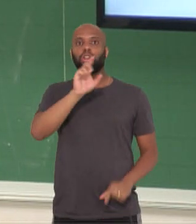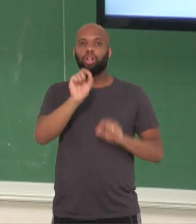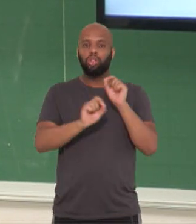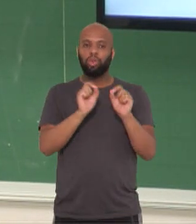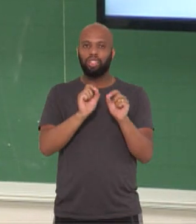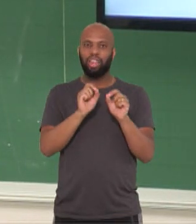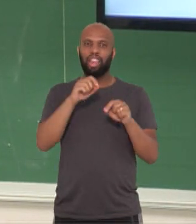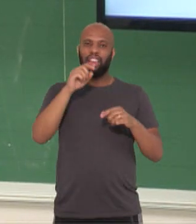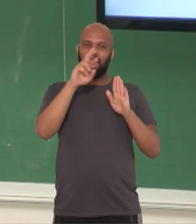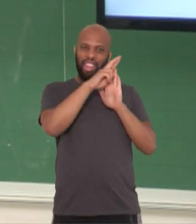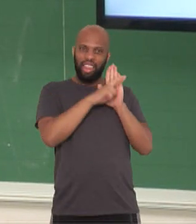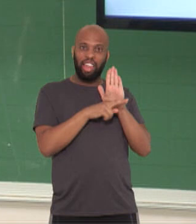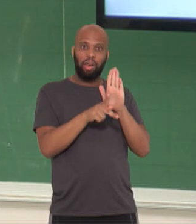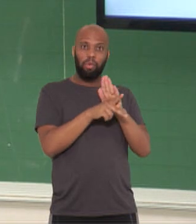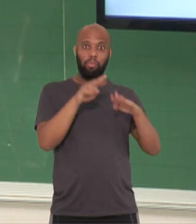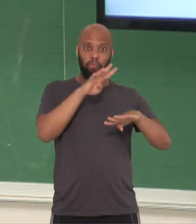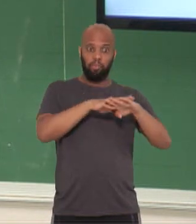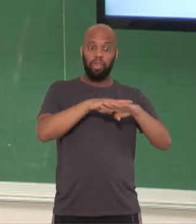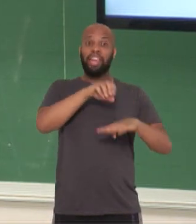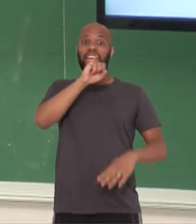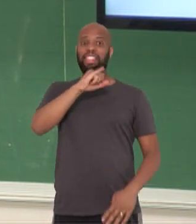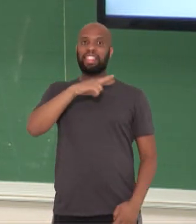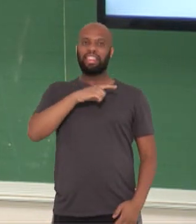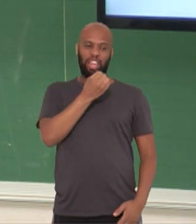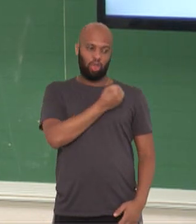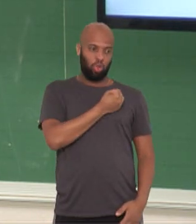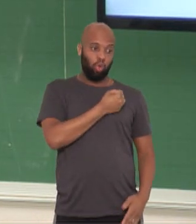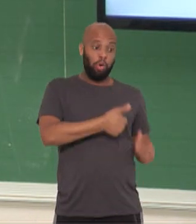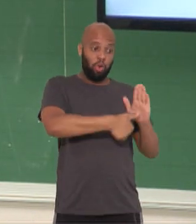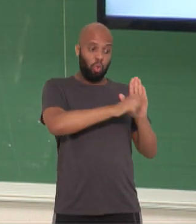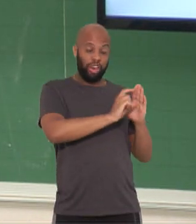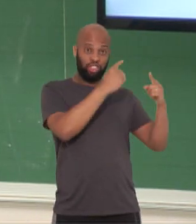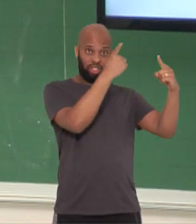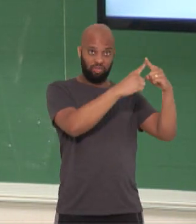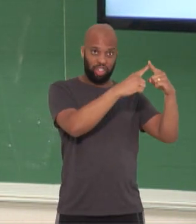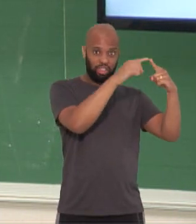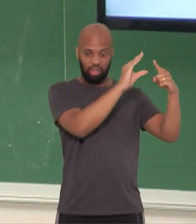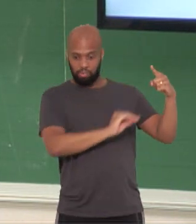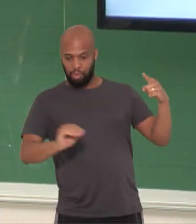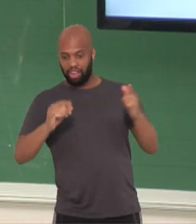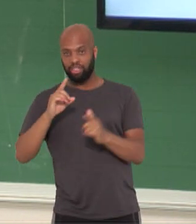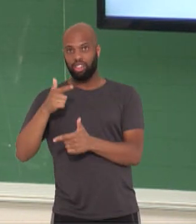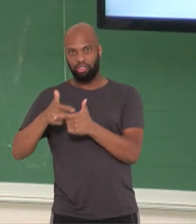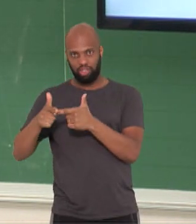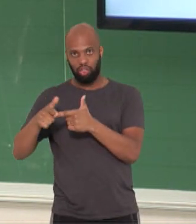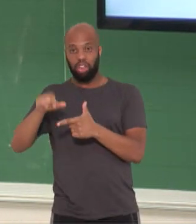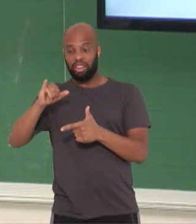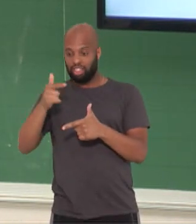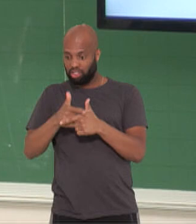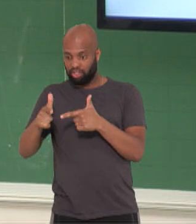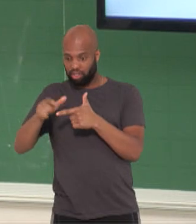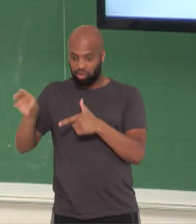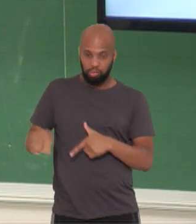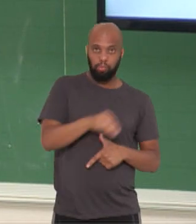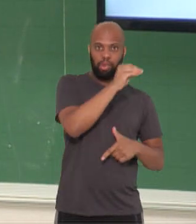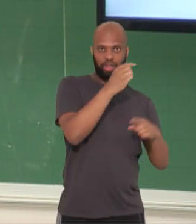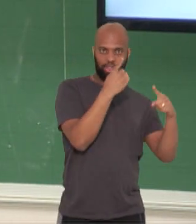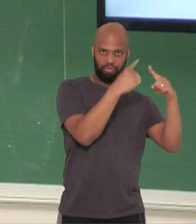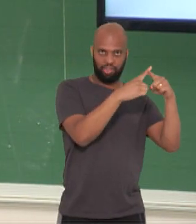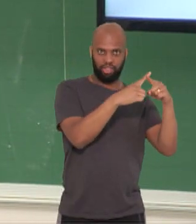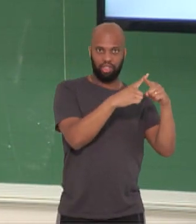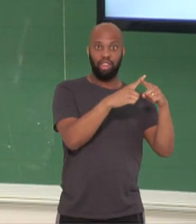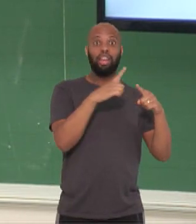da matemática, quem está multiplicando isola dividindo, quem está dividindo isola multiplicando. Numa regra prática a gente trocou aqui a posição